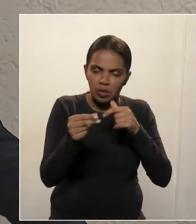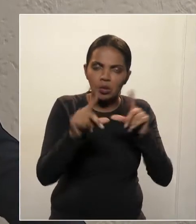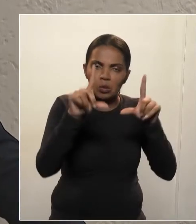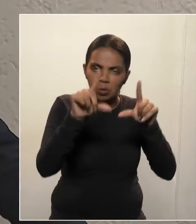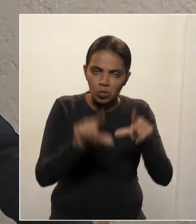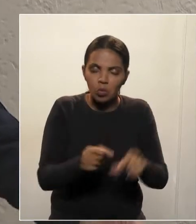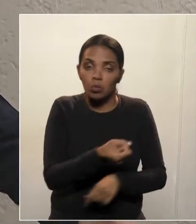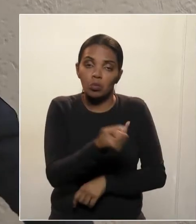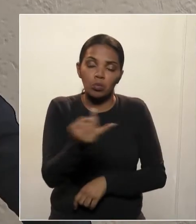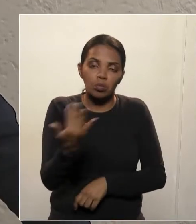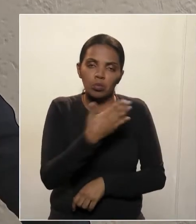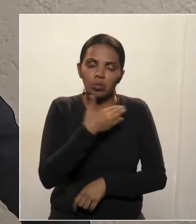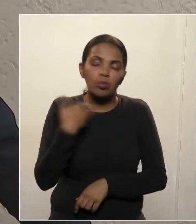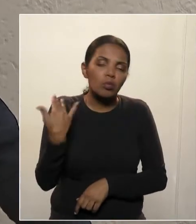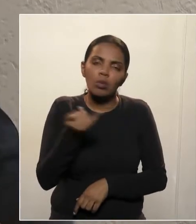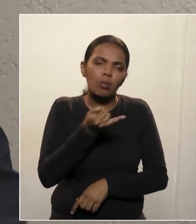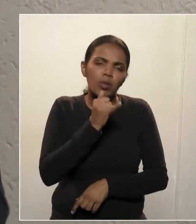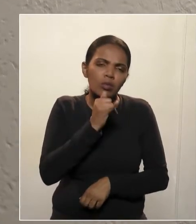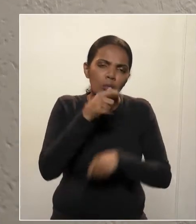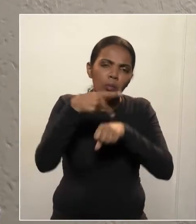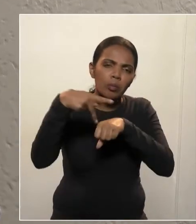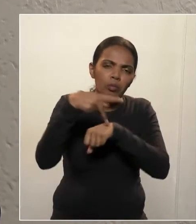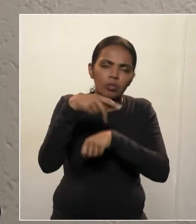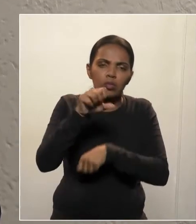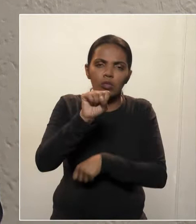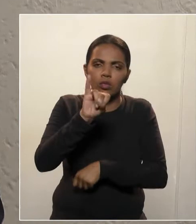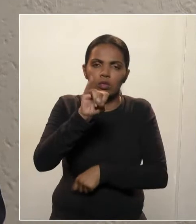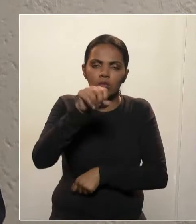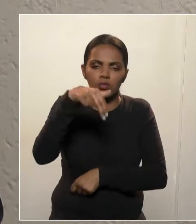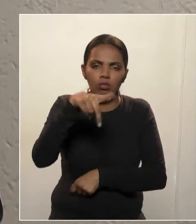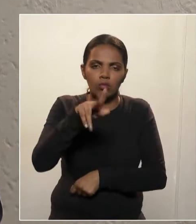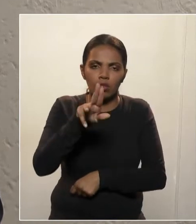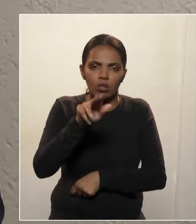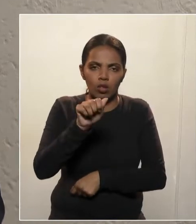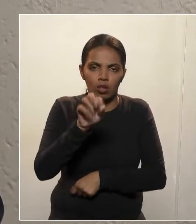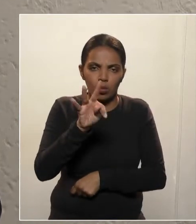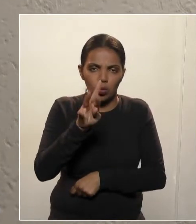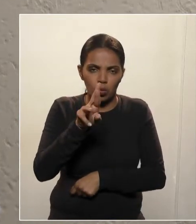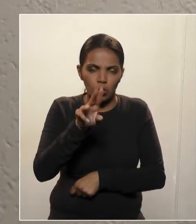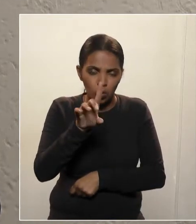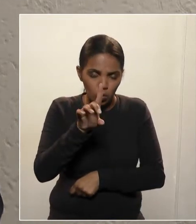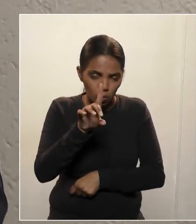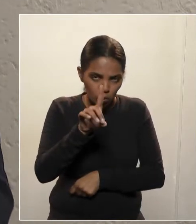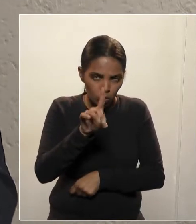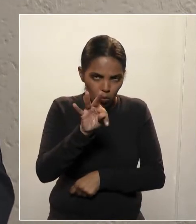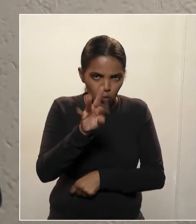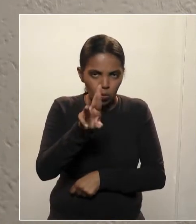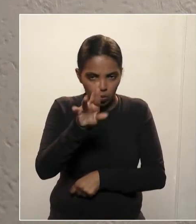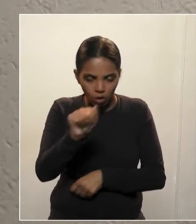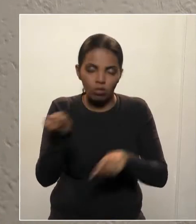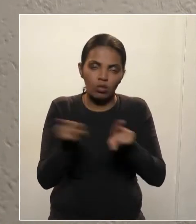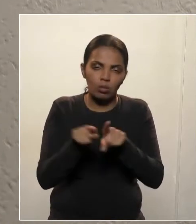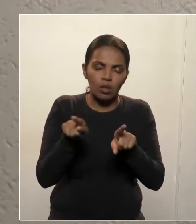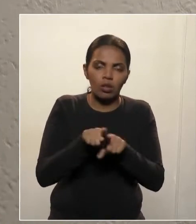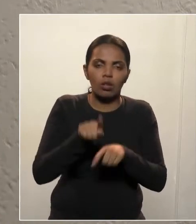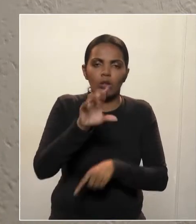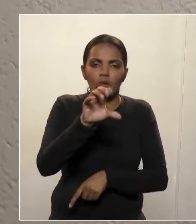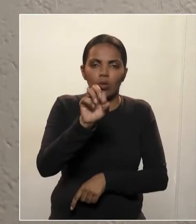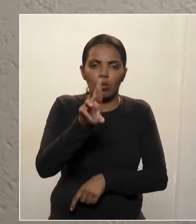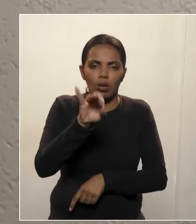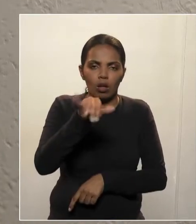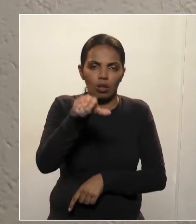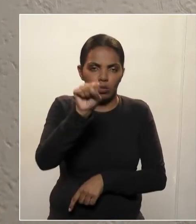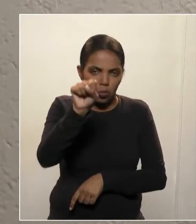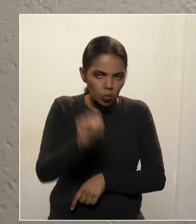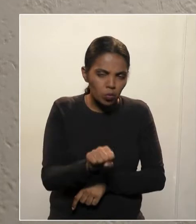da sua letalidade, é o caso de Singapura, Coreia do Sul, Taiwan e Hong Kong, por exemplo, mas outros países enfrentam uma